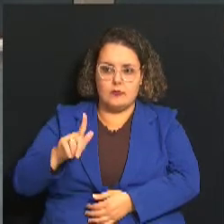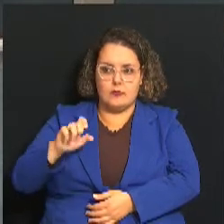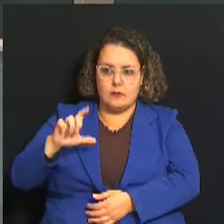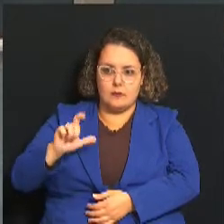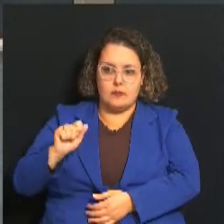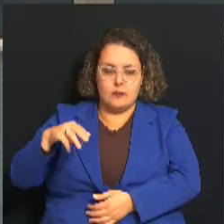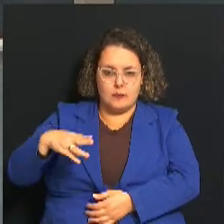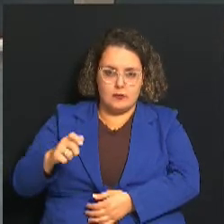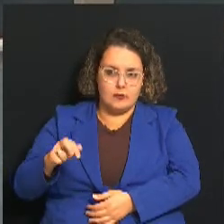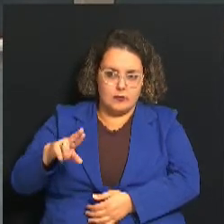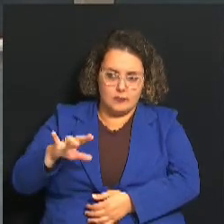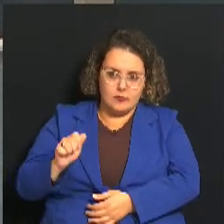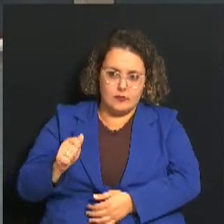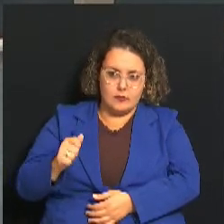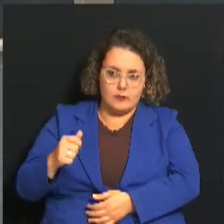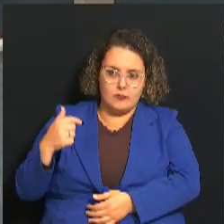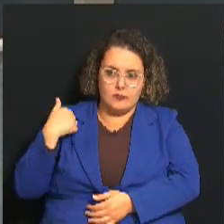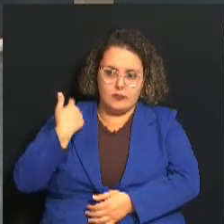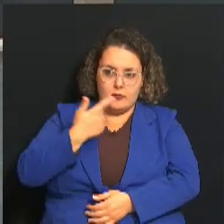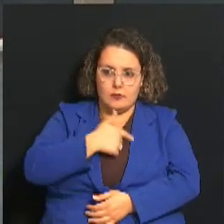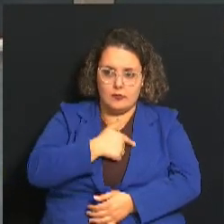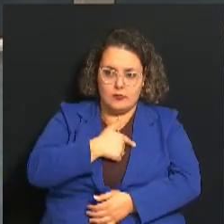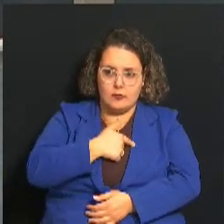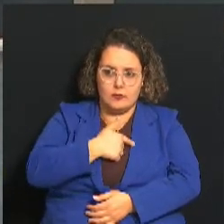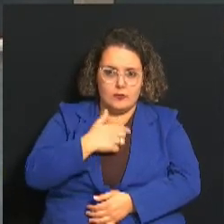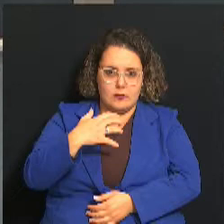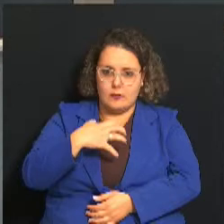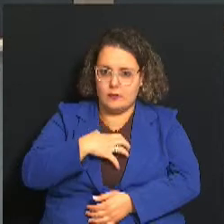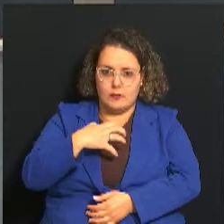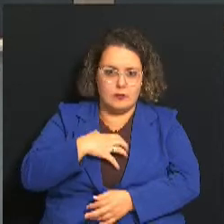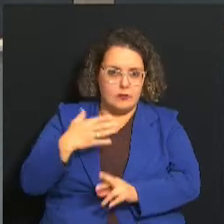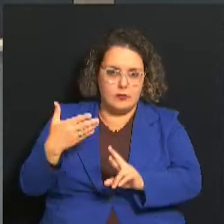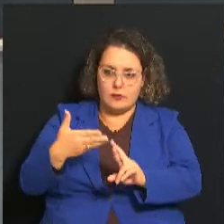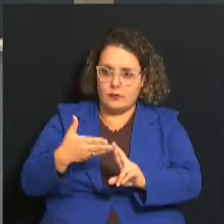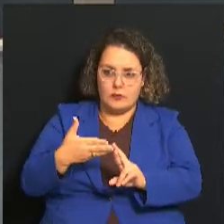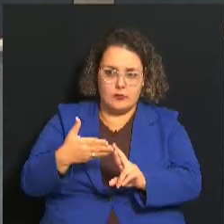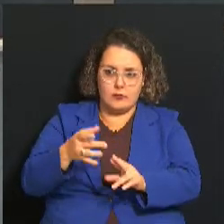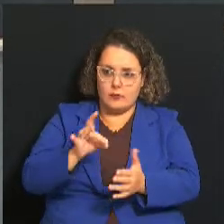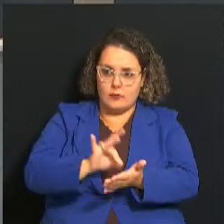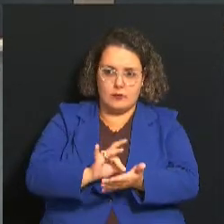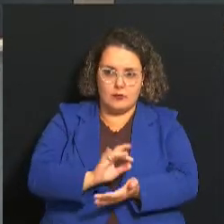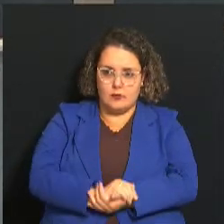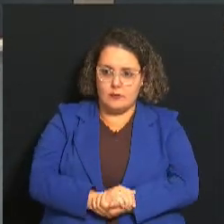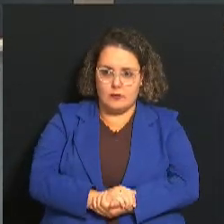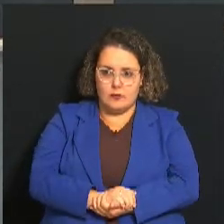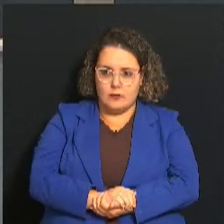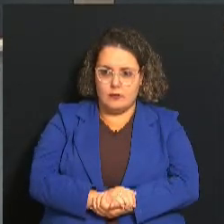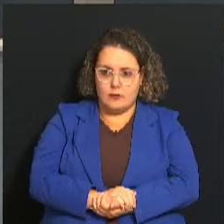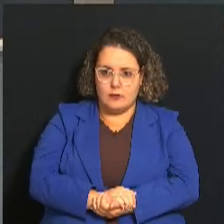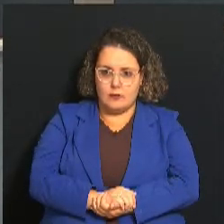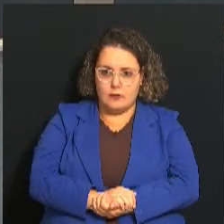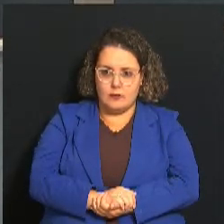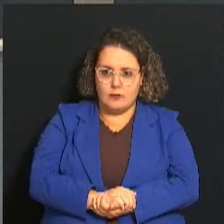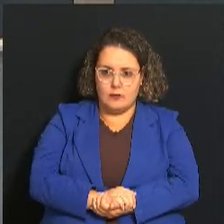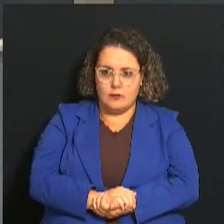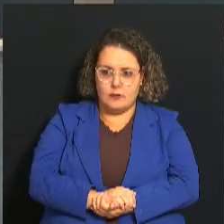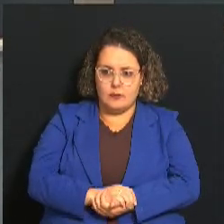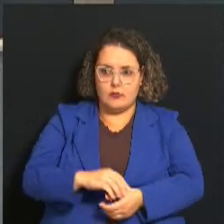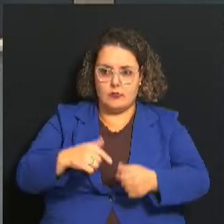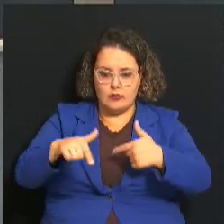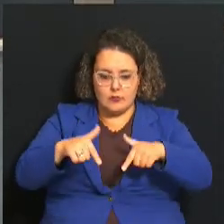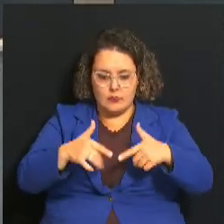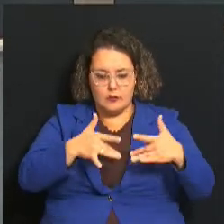Helena, nós não nos sentimos representados, na verdade. A gente trabalha de forma